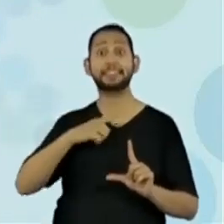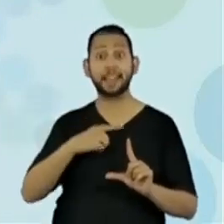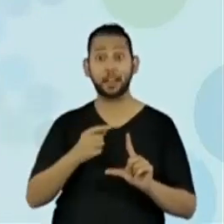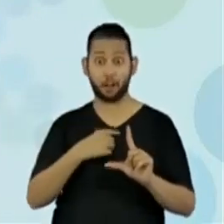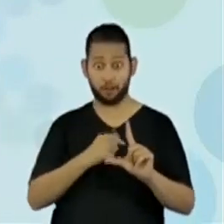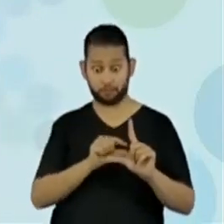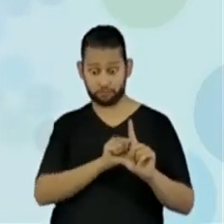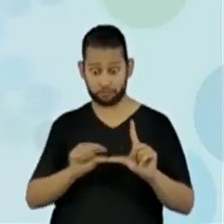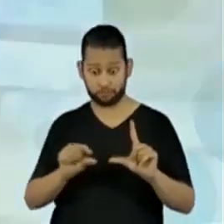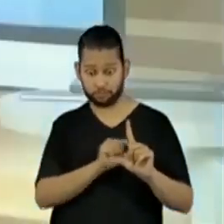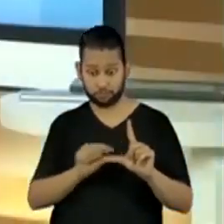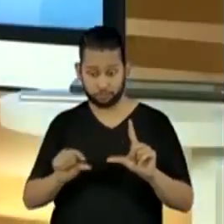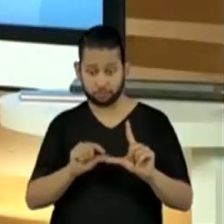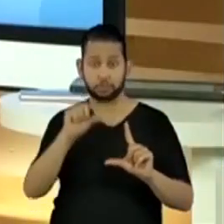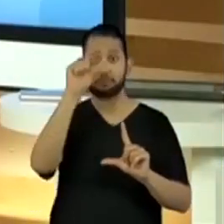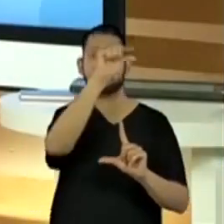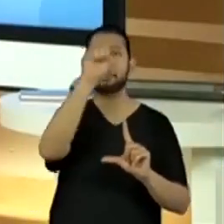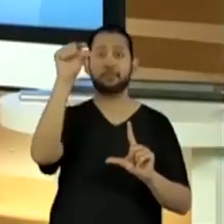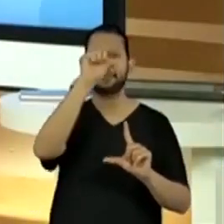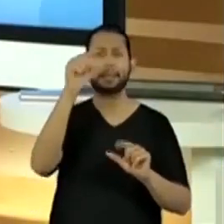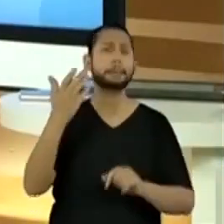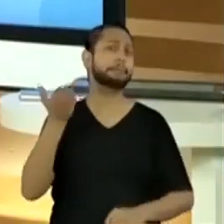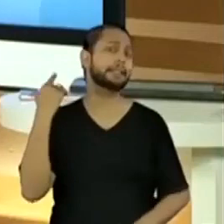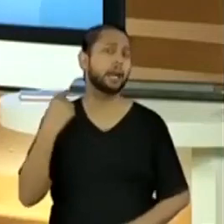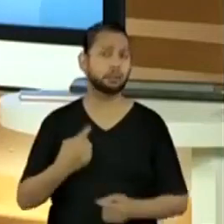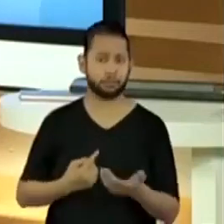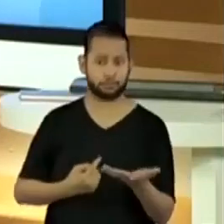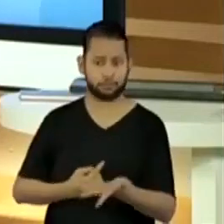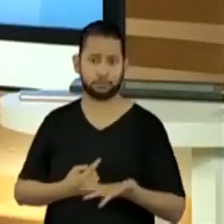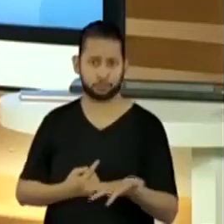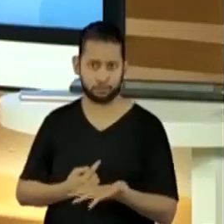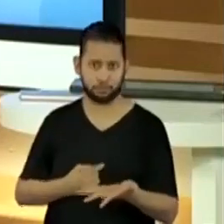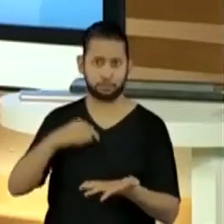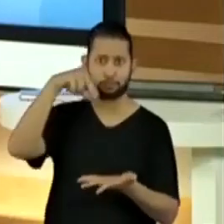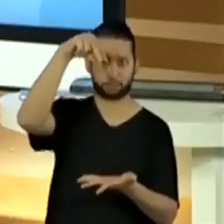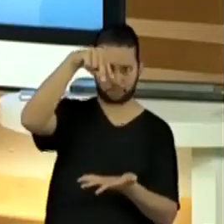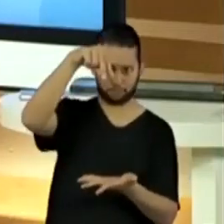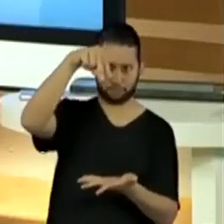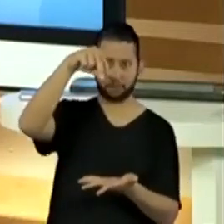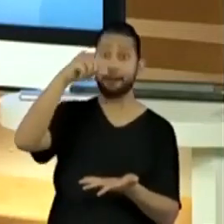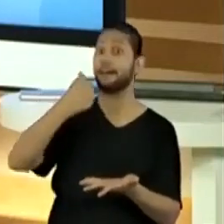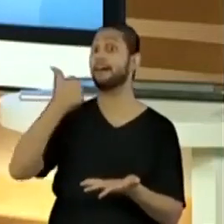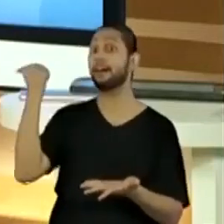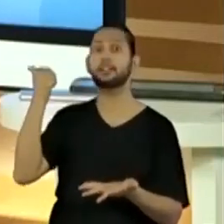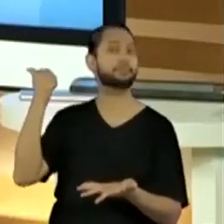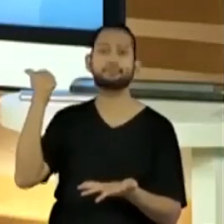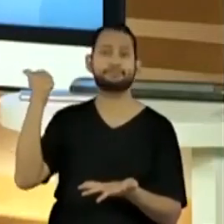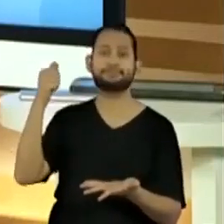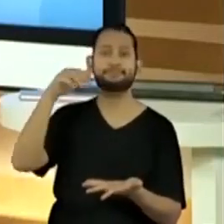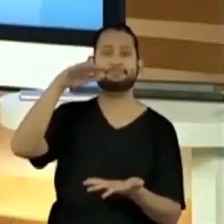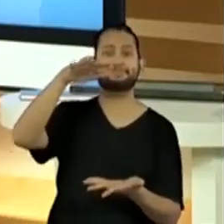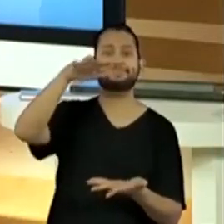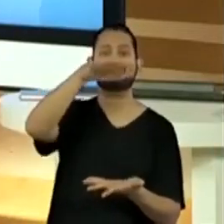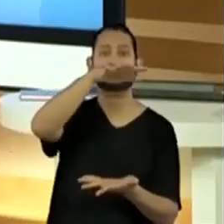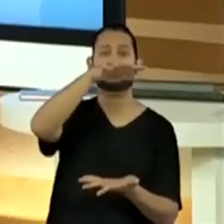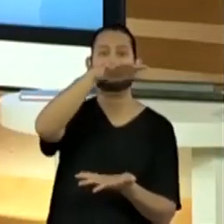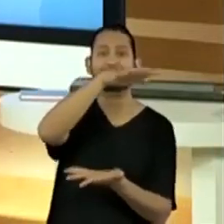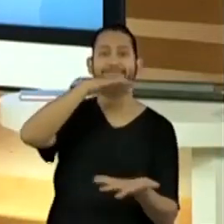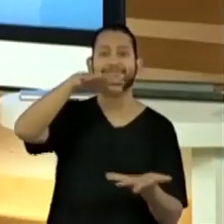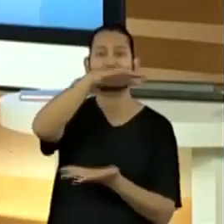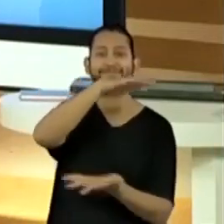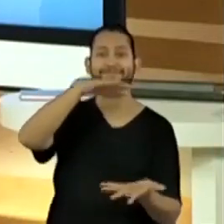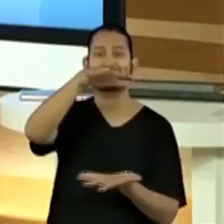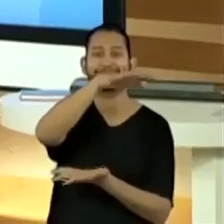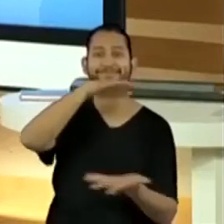bases. Essa aqui, se eu virar ele de ponta cabeça, esse lado que está aqui embaixo, a base vai ser igual a essa de